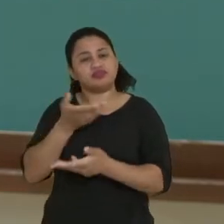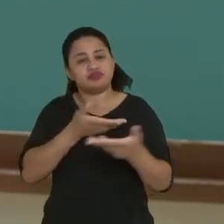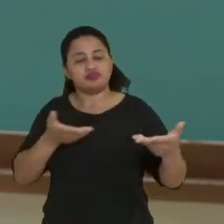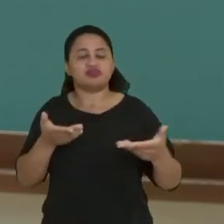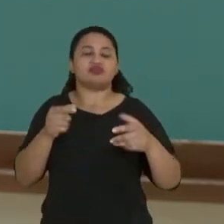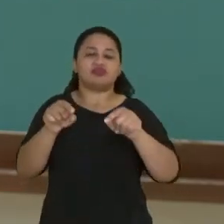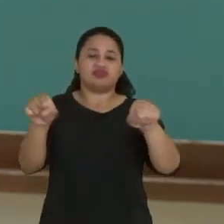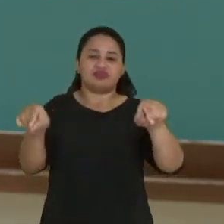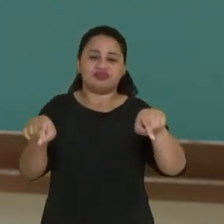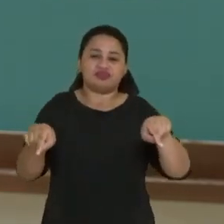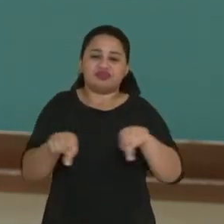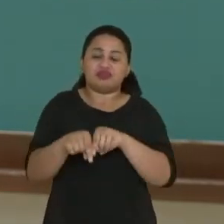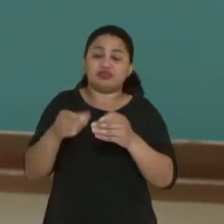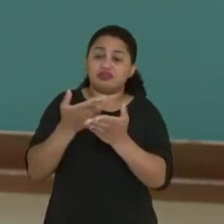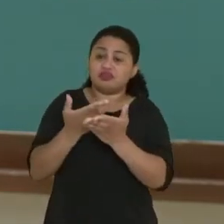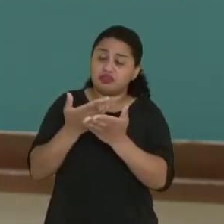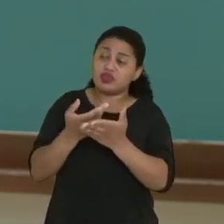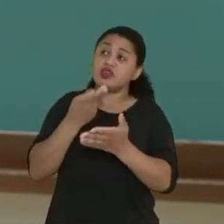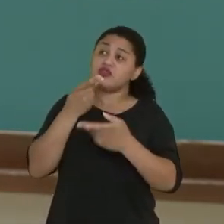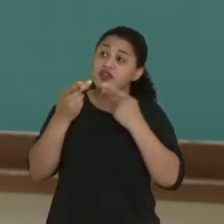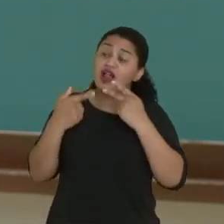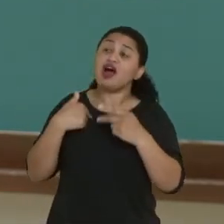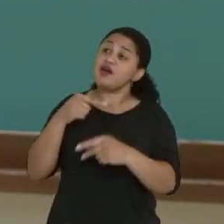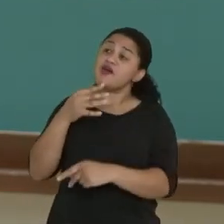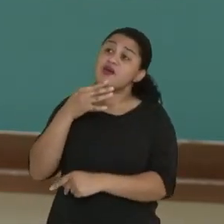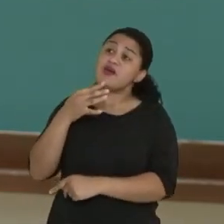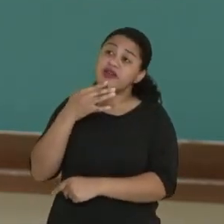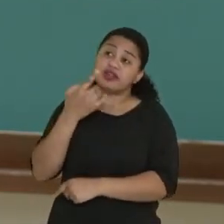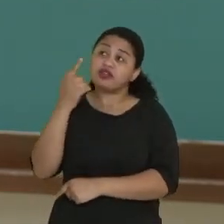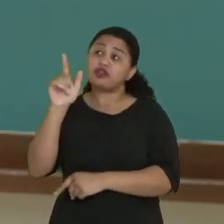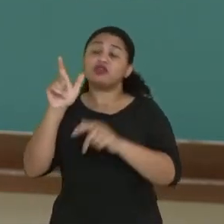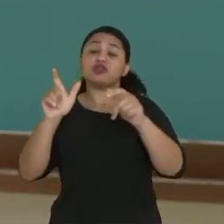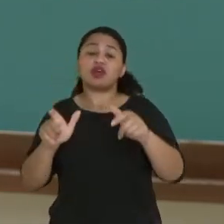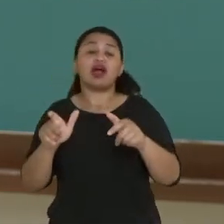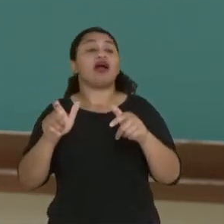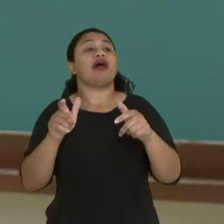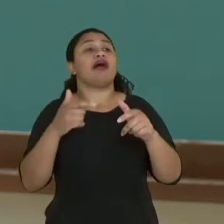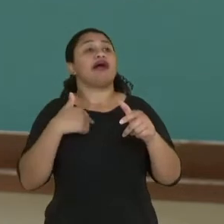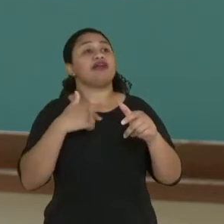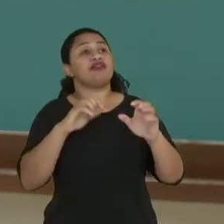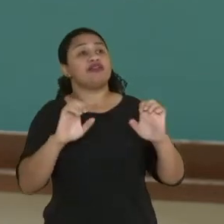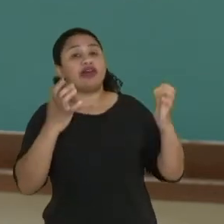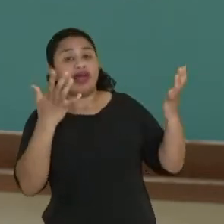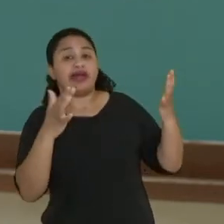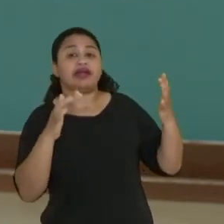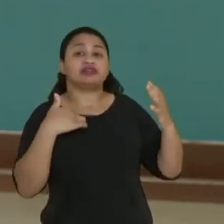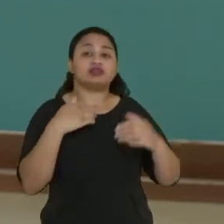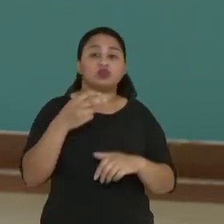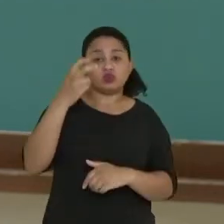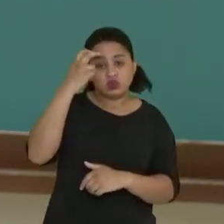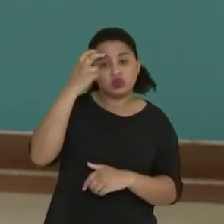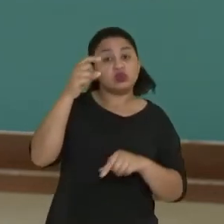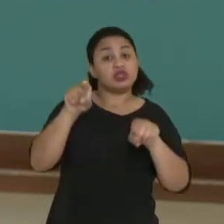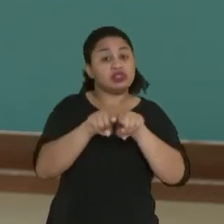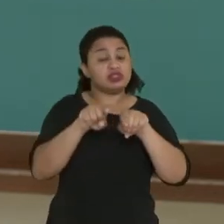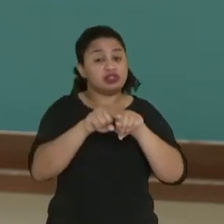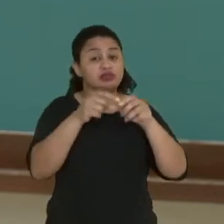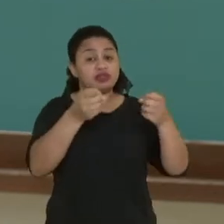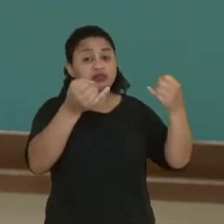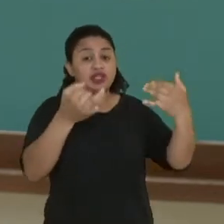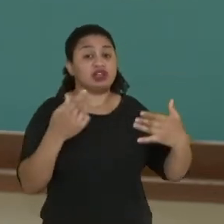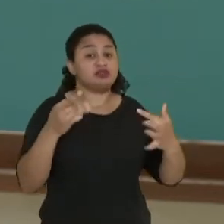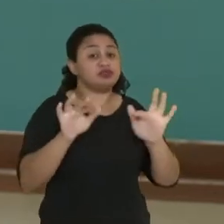aí com a sua turma, com as pessoas também da sua família, Isso é muito bacana e interessante, tá bom? Vamos lá